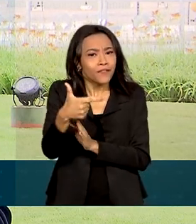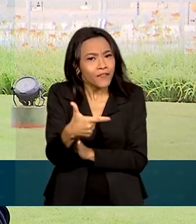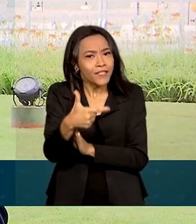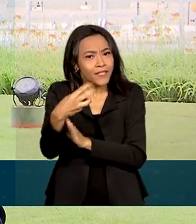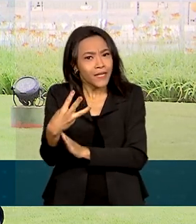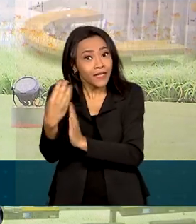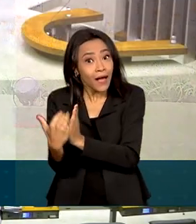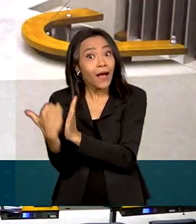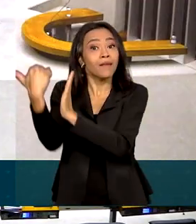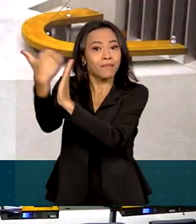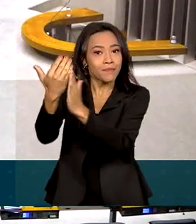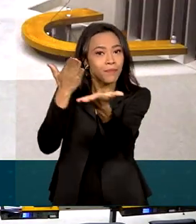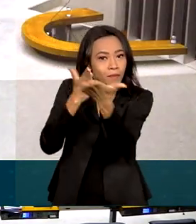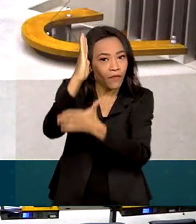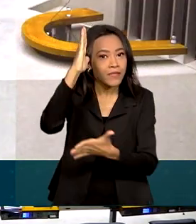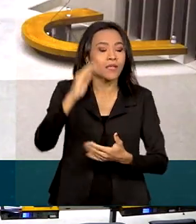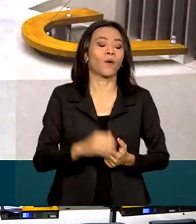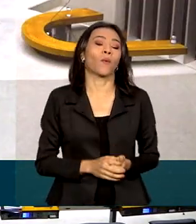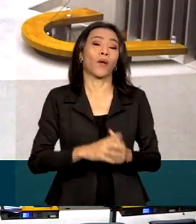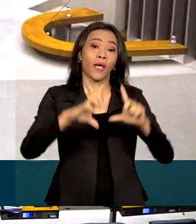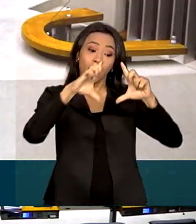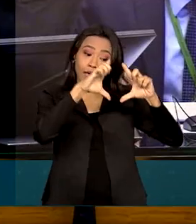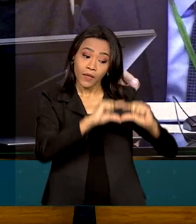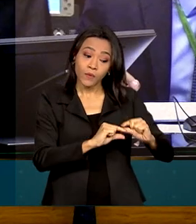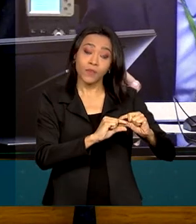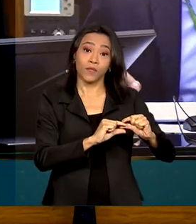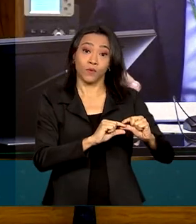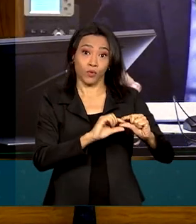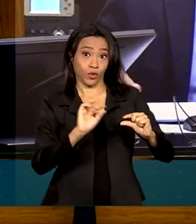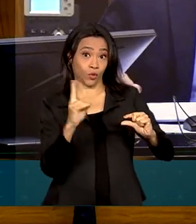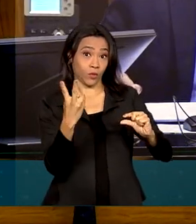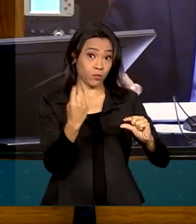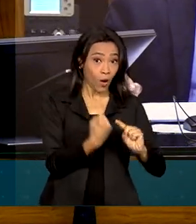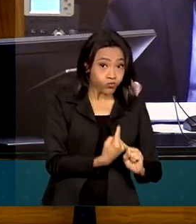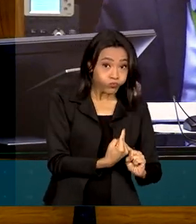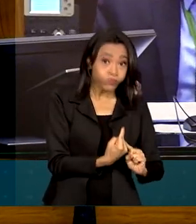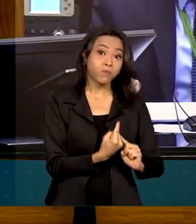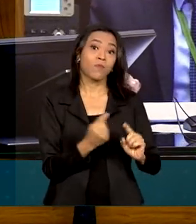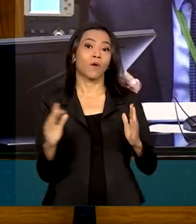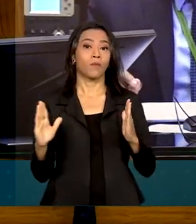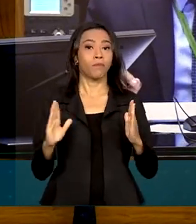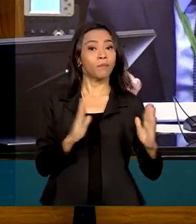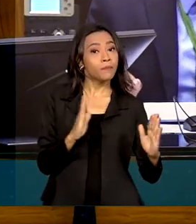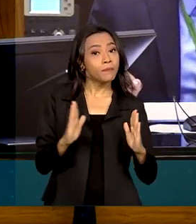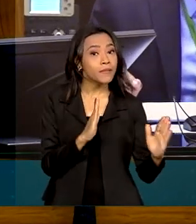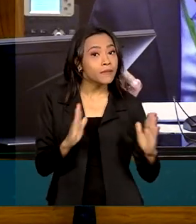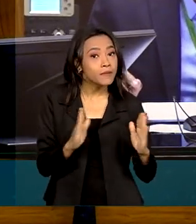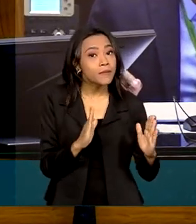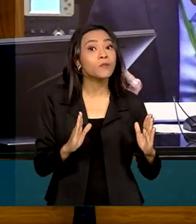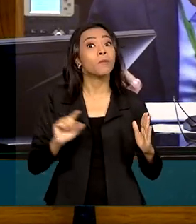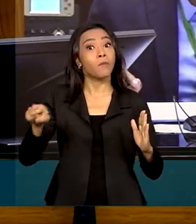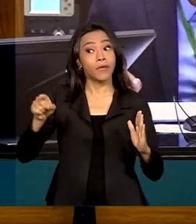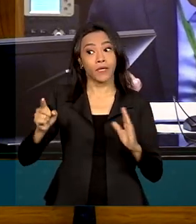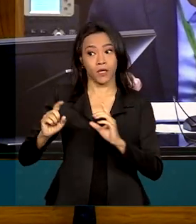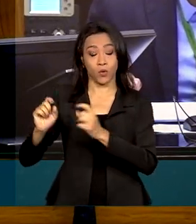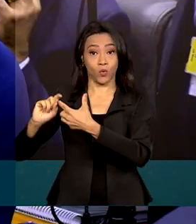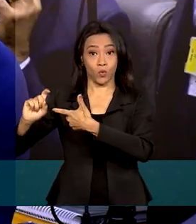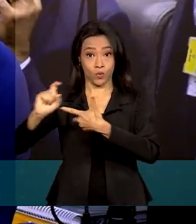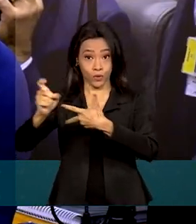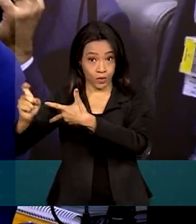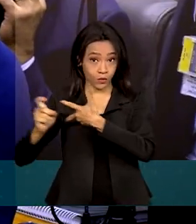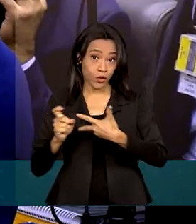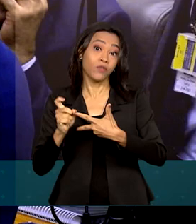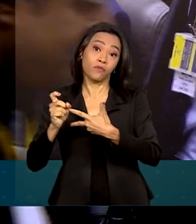a aprovação. Os deputados reduziram de dois para um o período de permissão para o Executivo ultrapassar o teto de